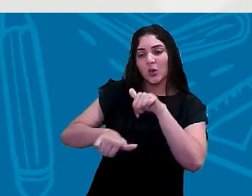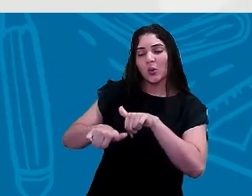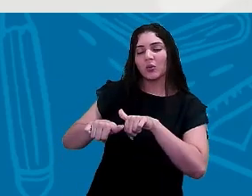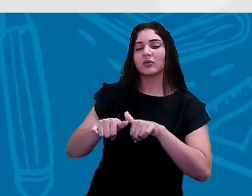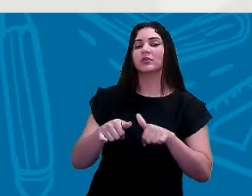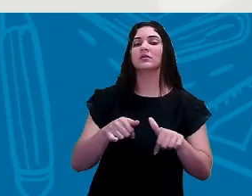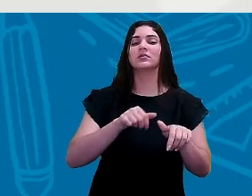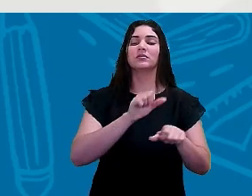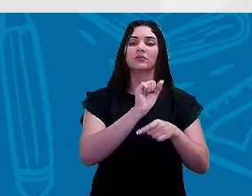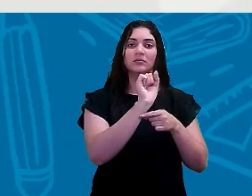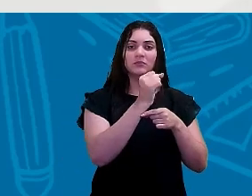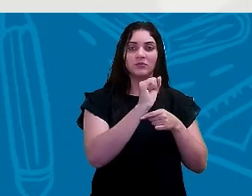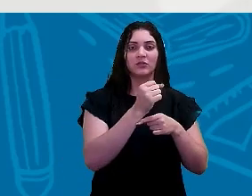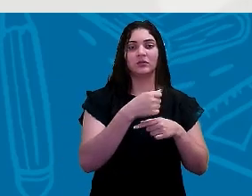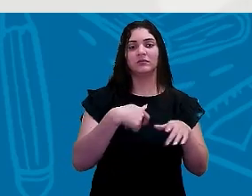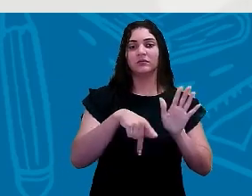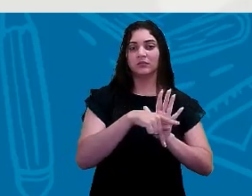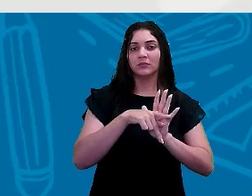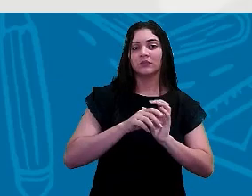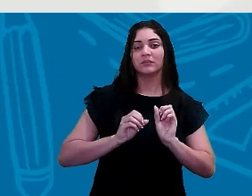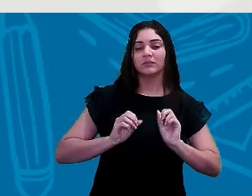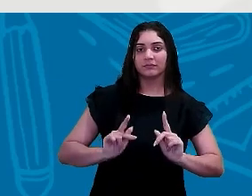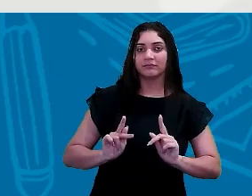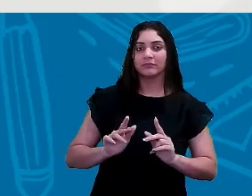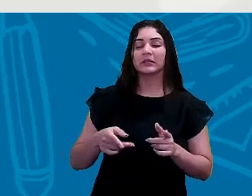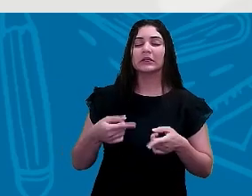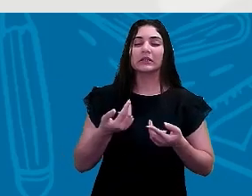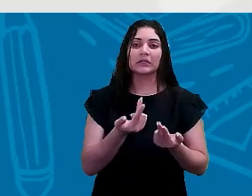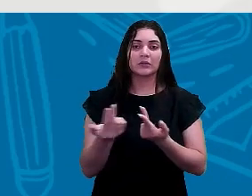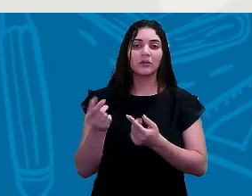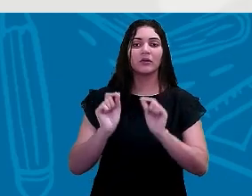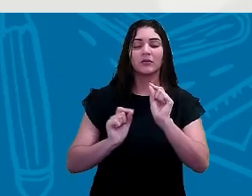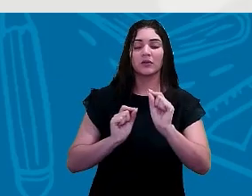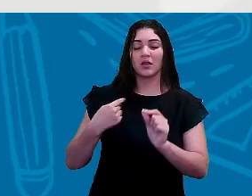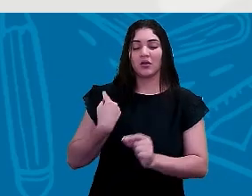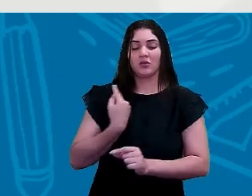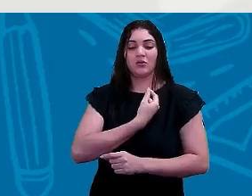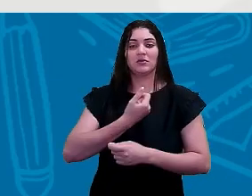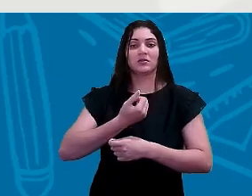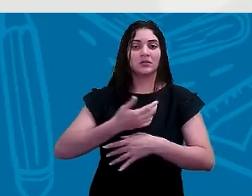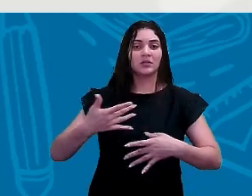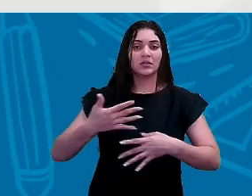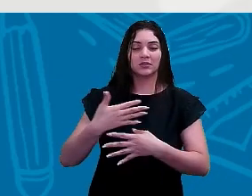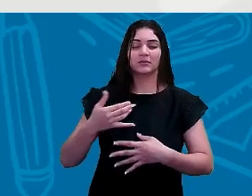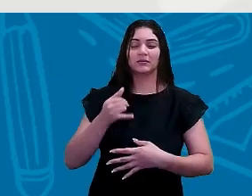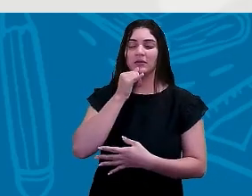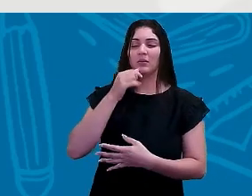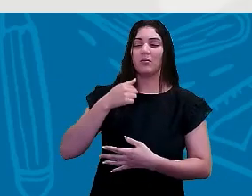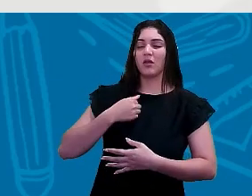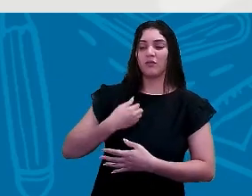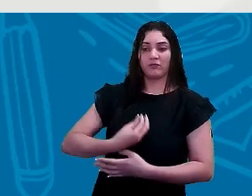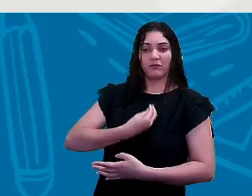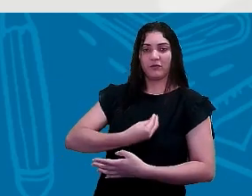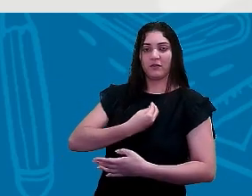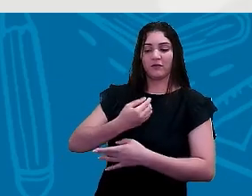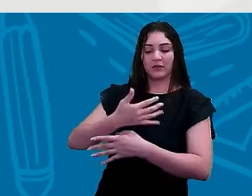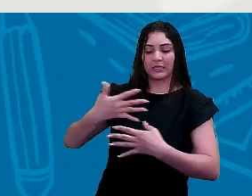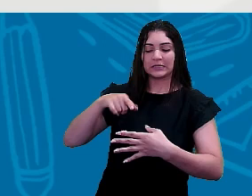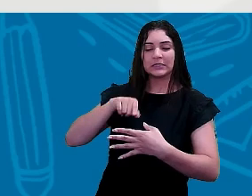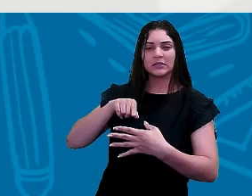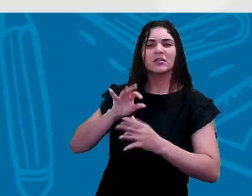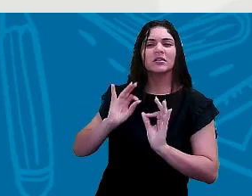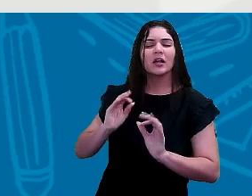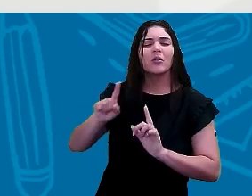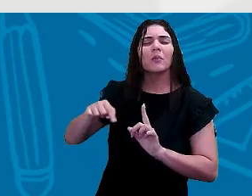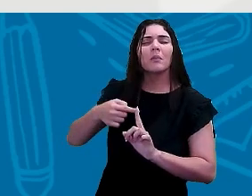substantivo próprio, ok? Da mesma forma é a nossa cidade. Eu moro na cidade, certo? Mas que cidade